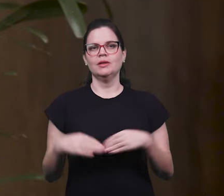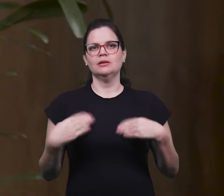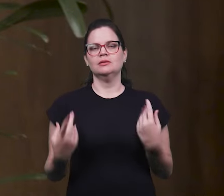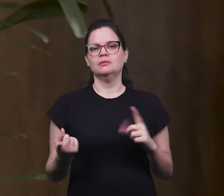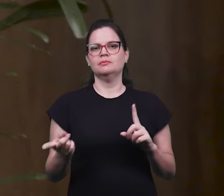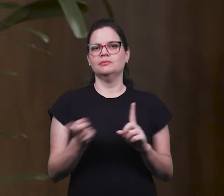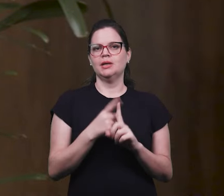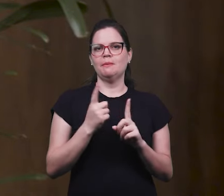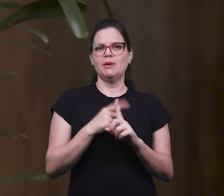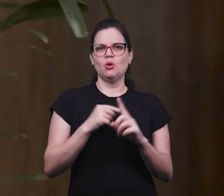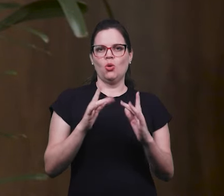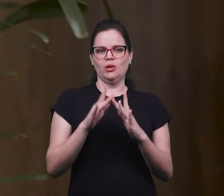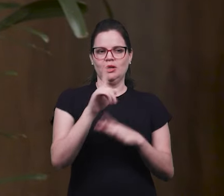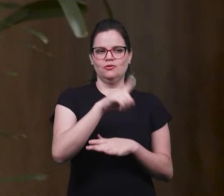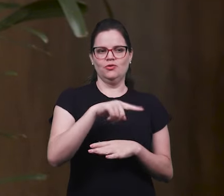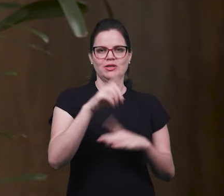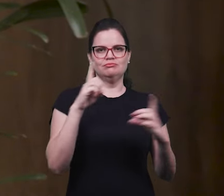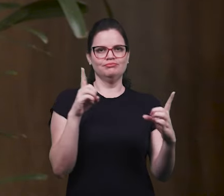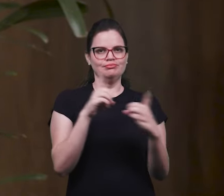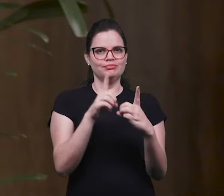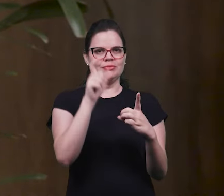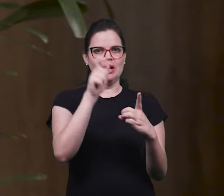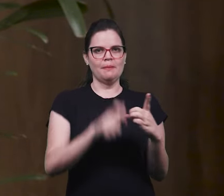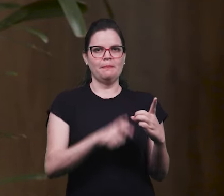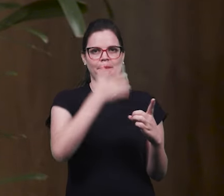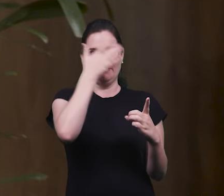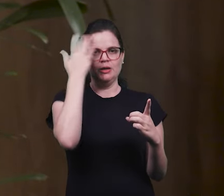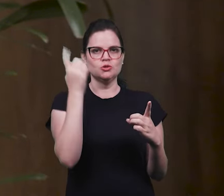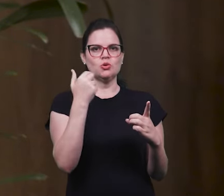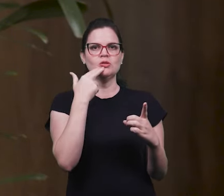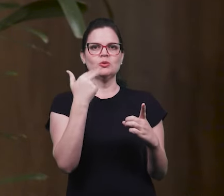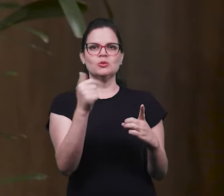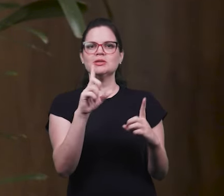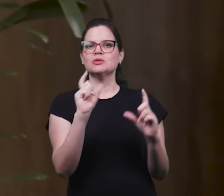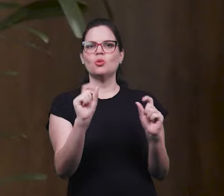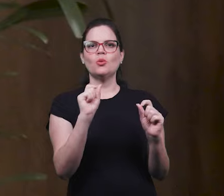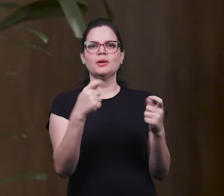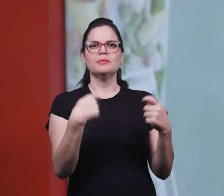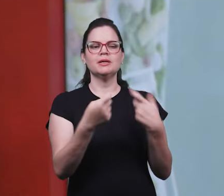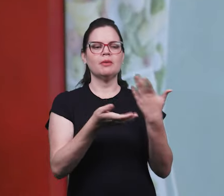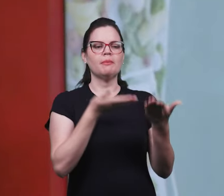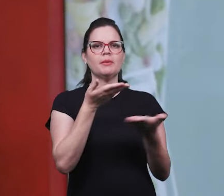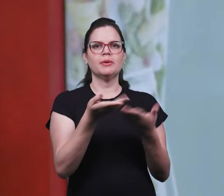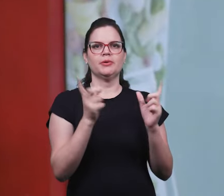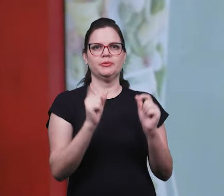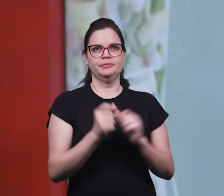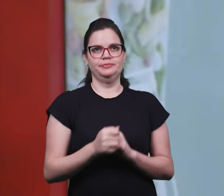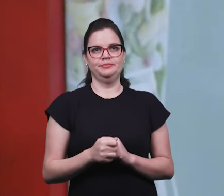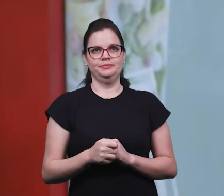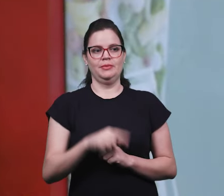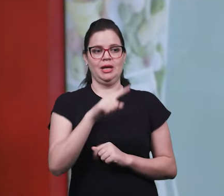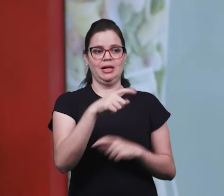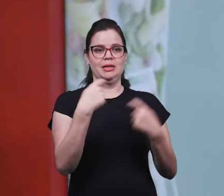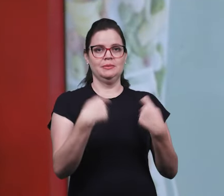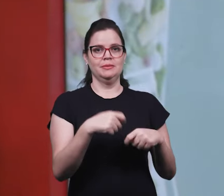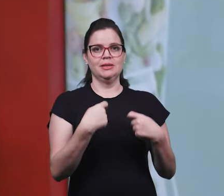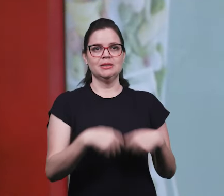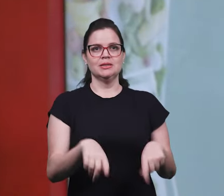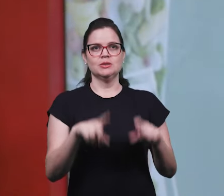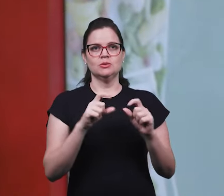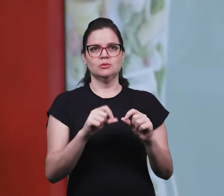ali com paciente e o nutricionista o que que é feito o paciente a ser encaminhado e deve ser ser